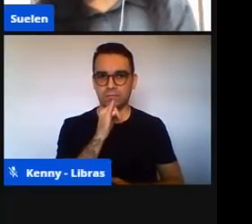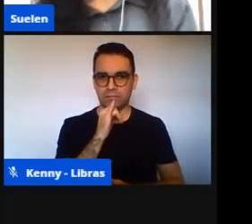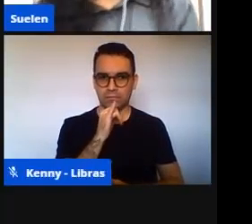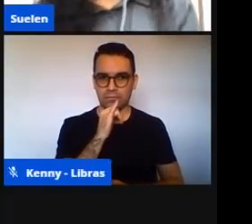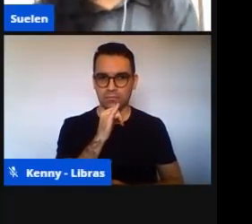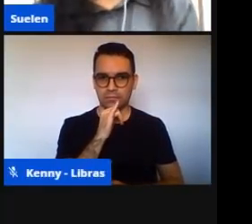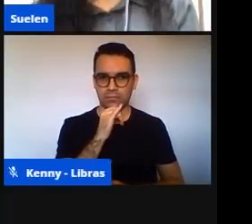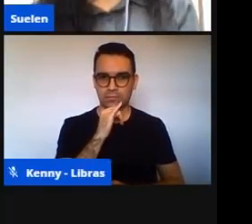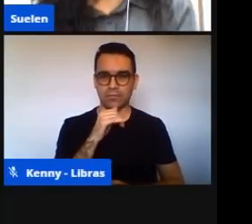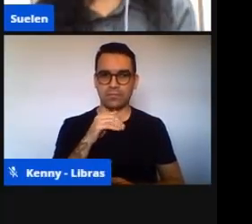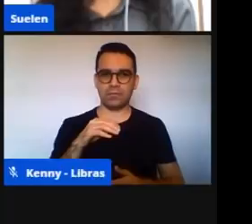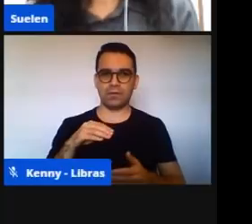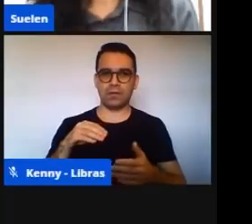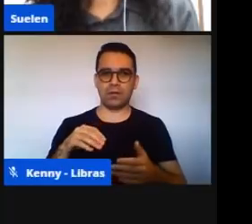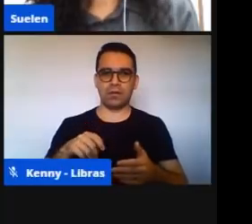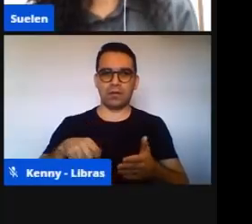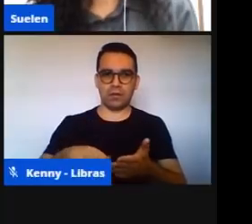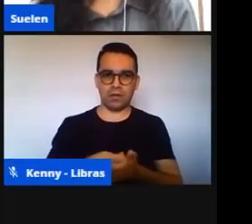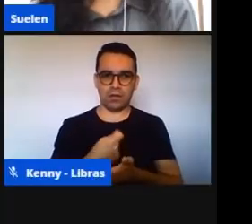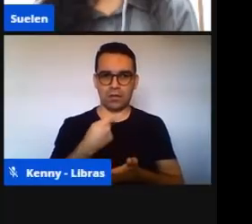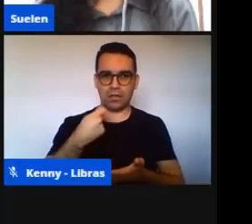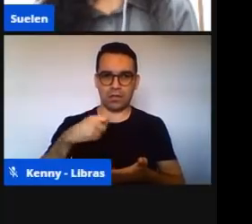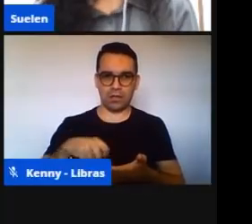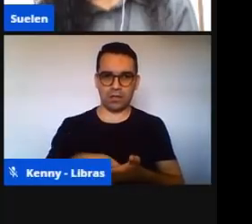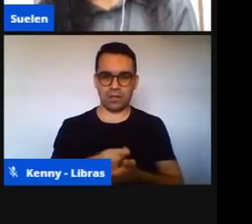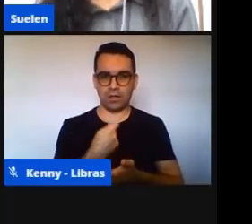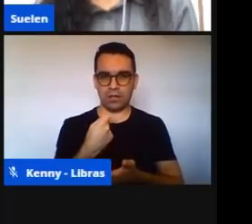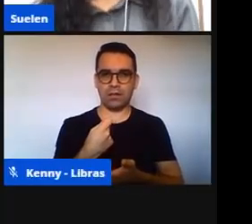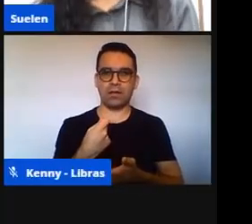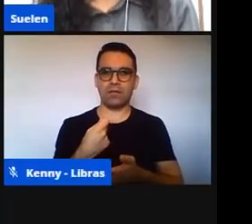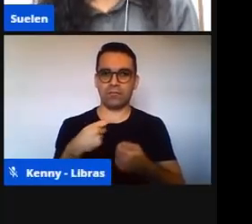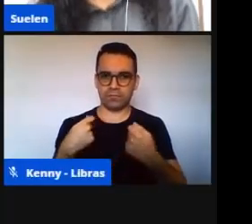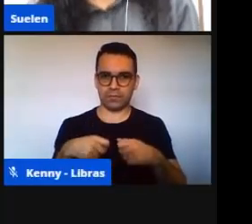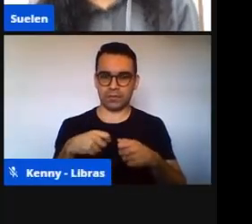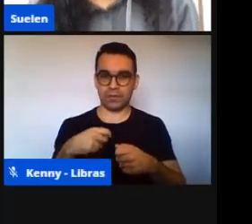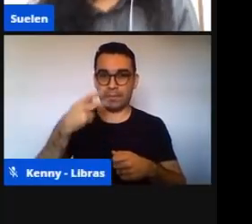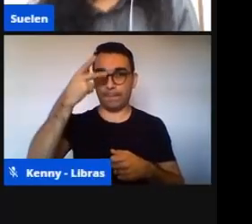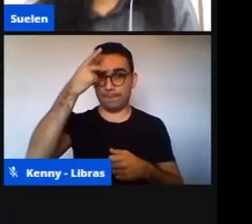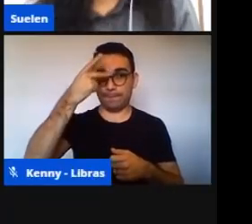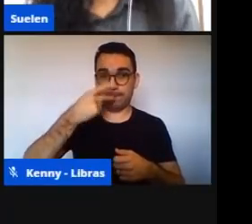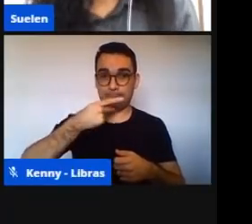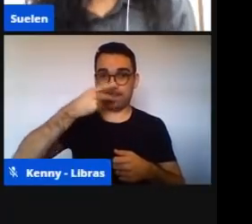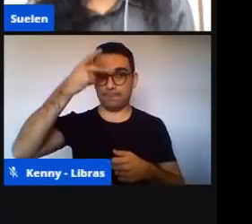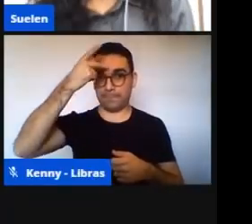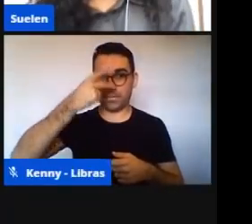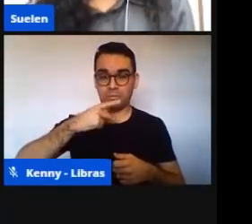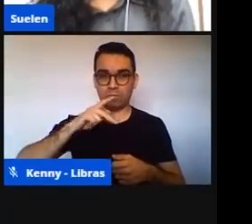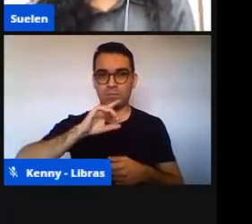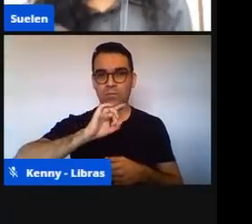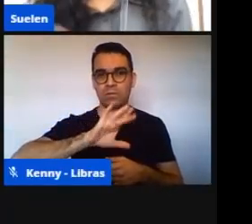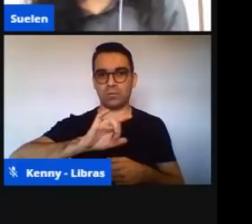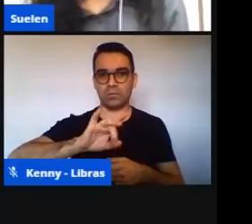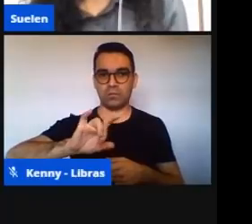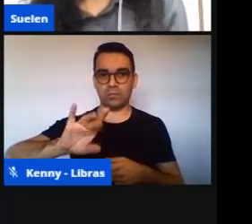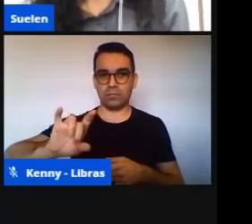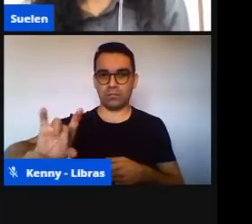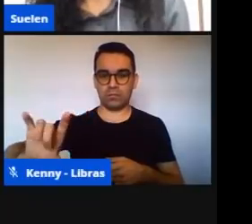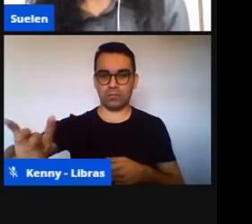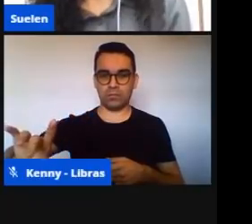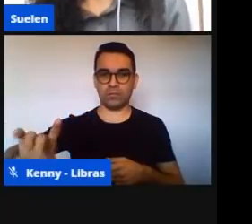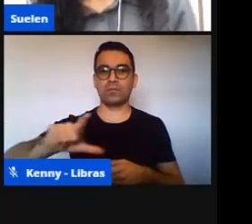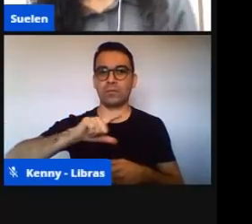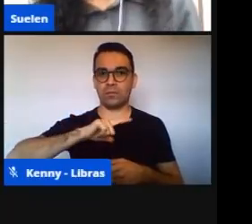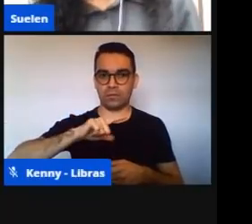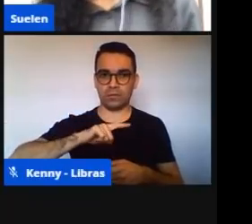a gente não permite mais o autosserviço, ou seja, essa criança não pode mais se servir, isso é um risco de